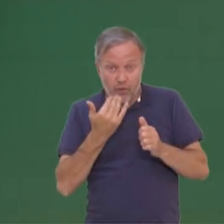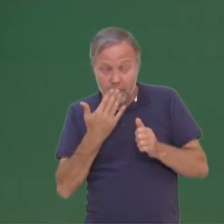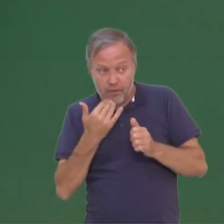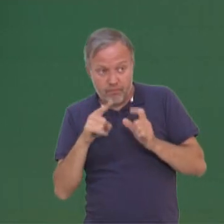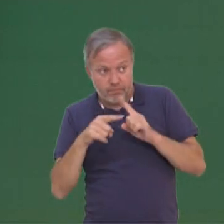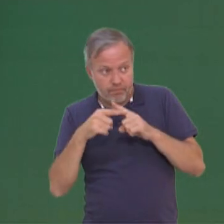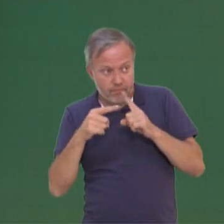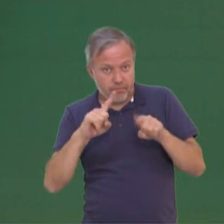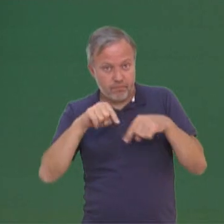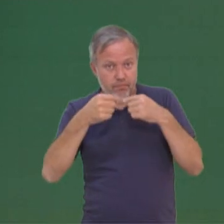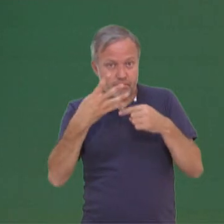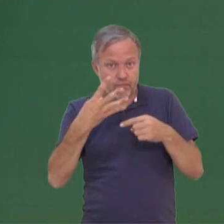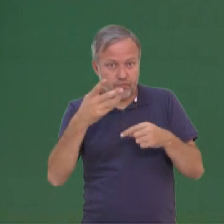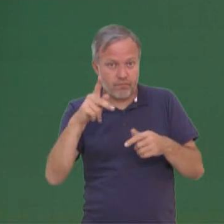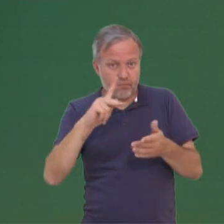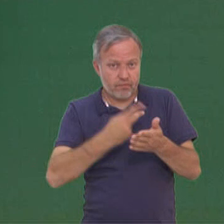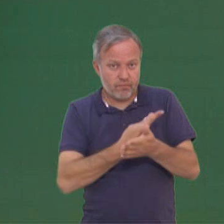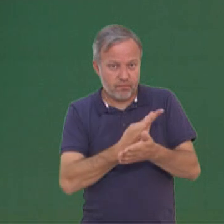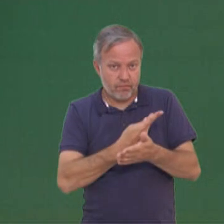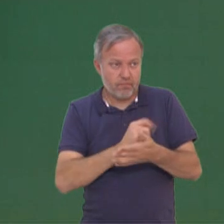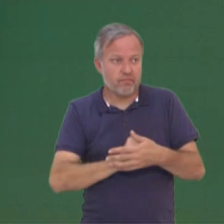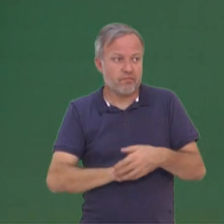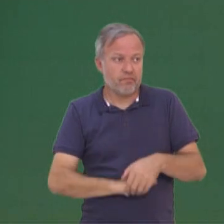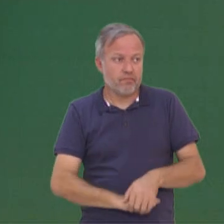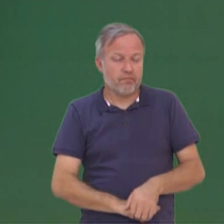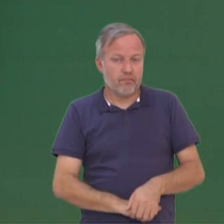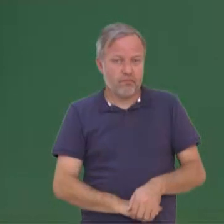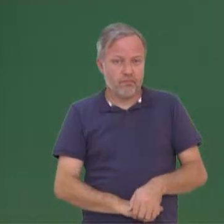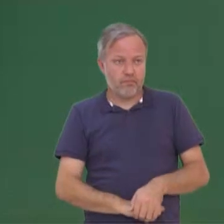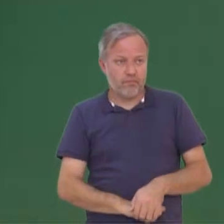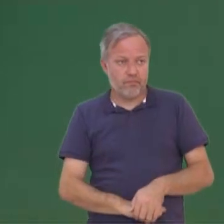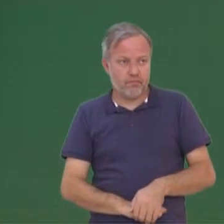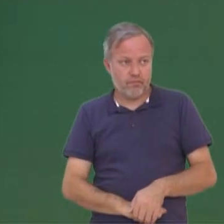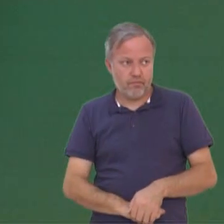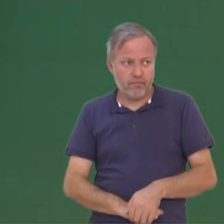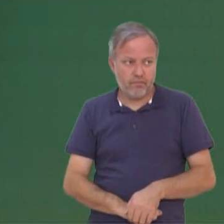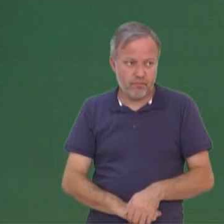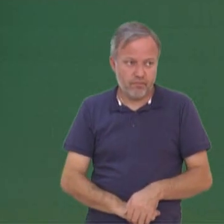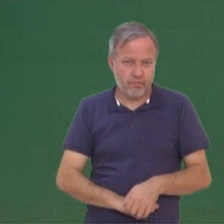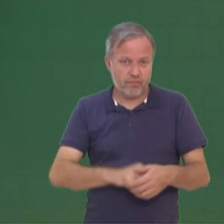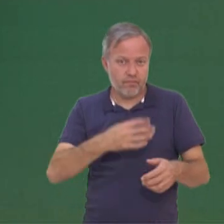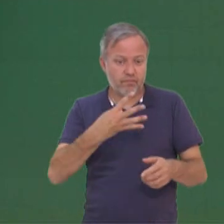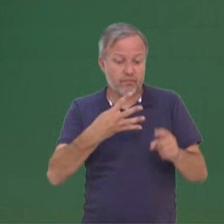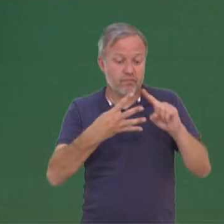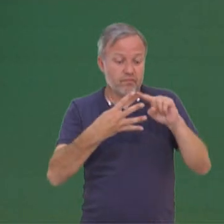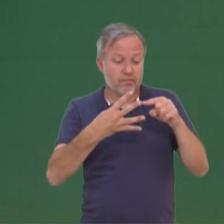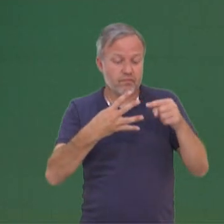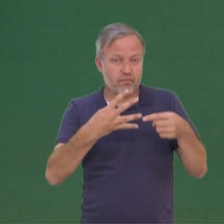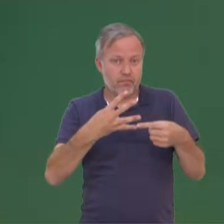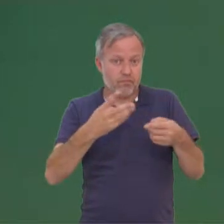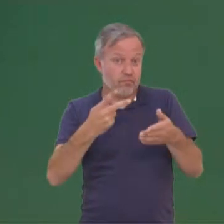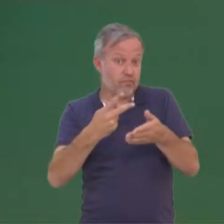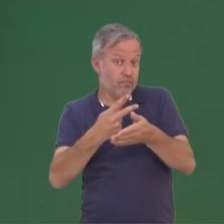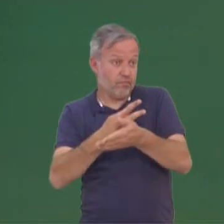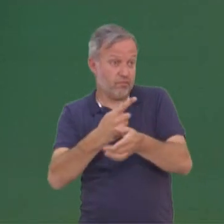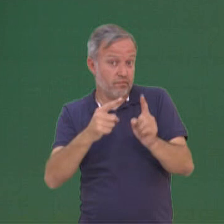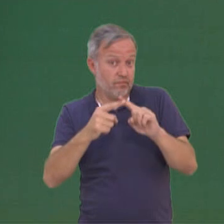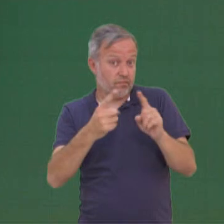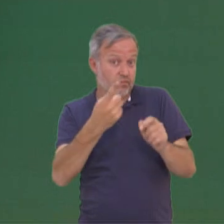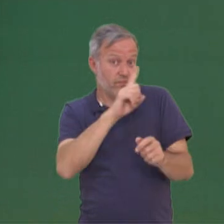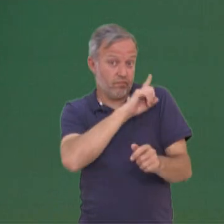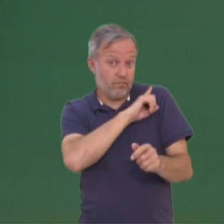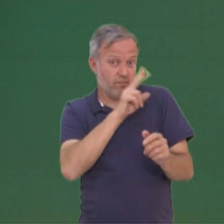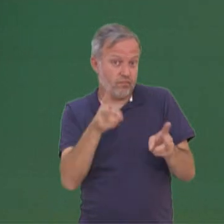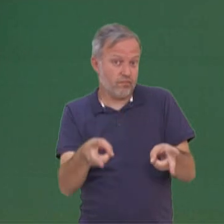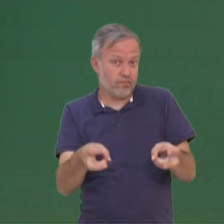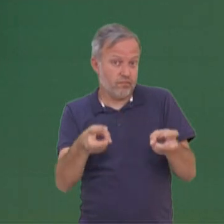obrigado a saber que as outras 4 estão erradas. Ótimo. E as outras 4 estão erradas, e um aluno de primeiro ano já tem que ter condição de